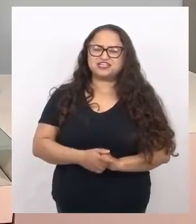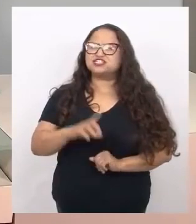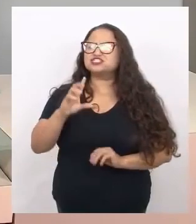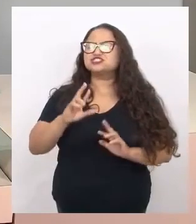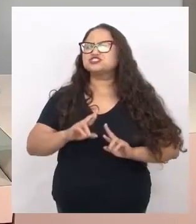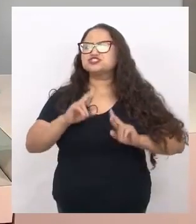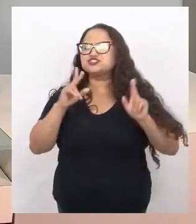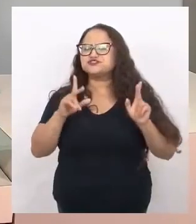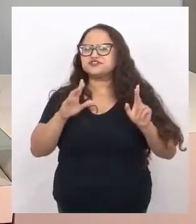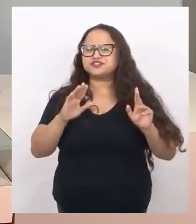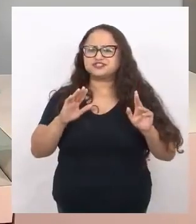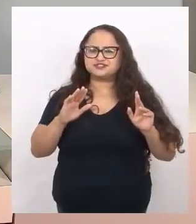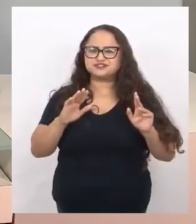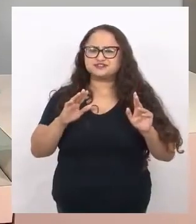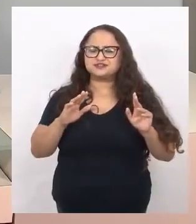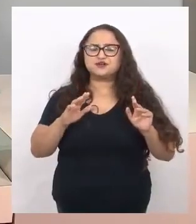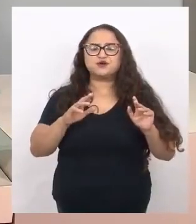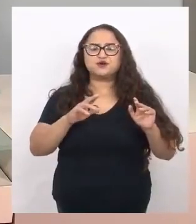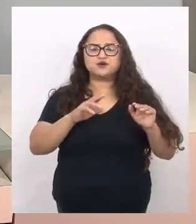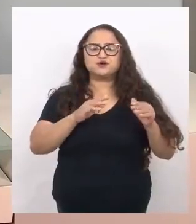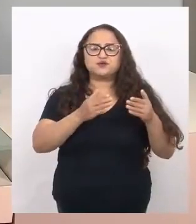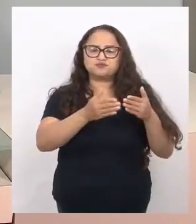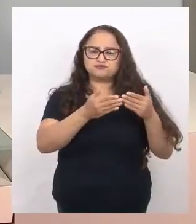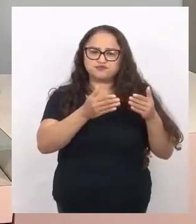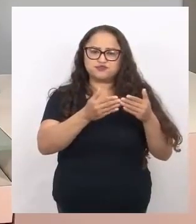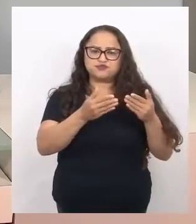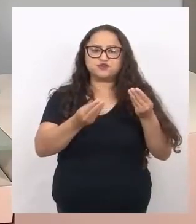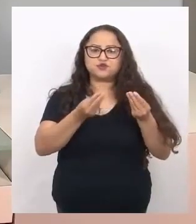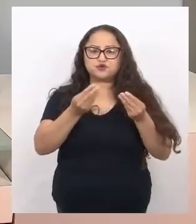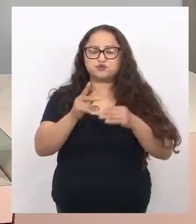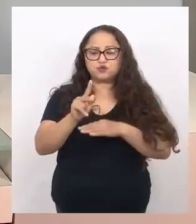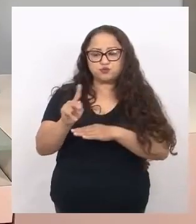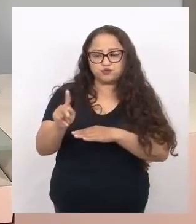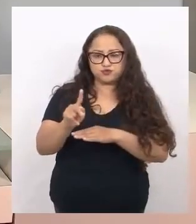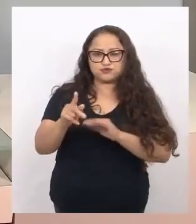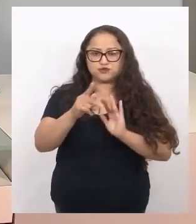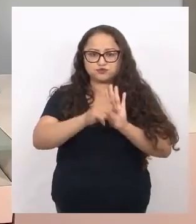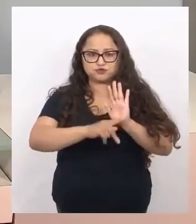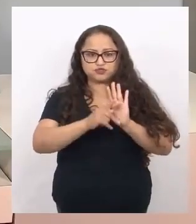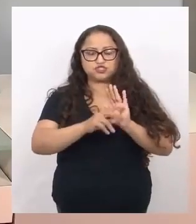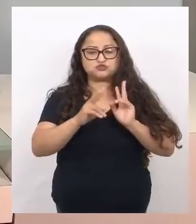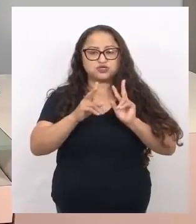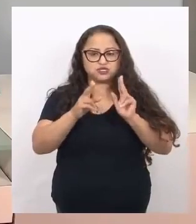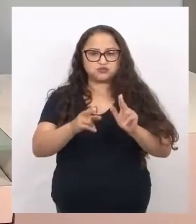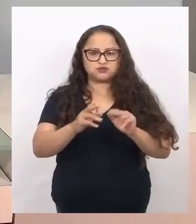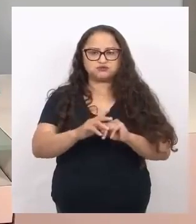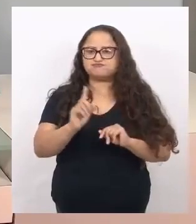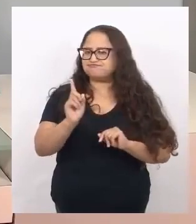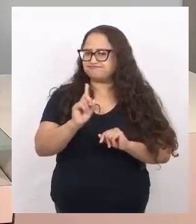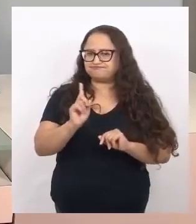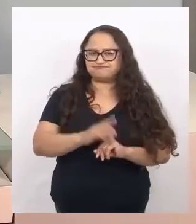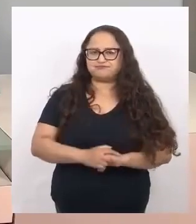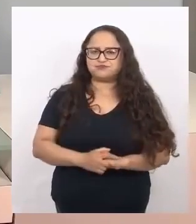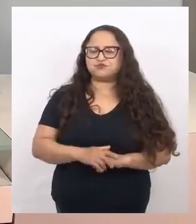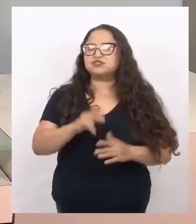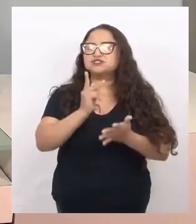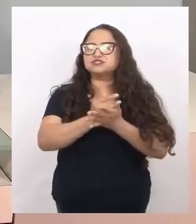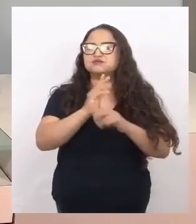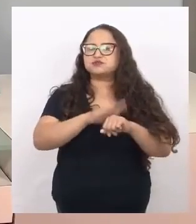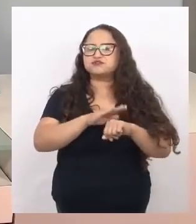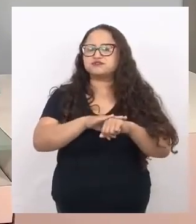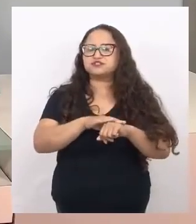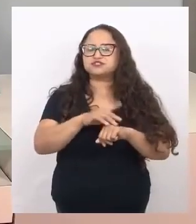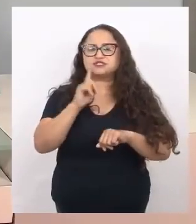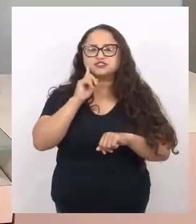diferença entre... Por favor, recondução e atribuição dos projetos são a mesma coisa? Pessoal, não. Recondução dos projetos foi realizada no dia 23